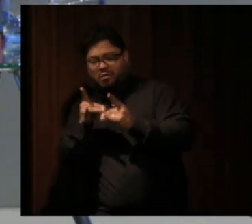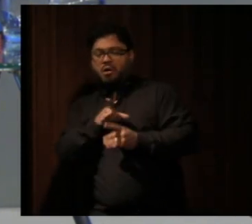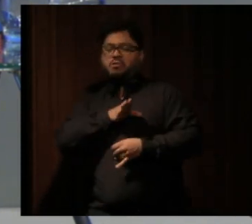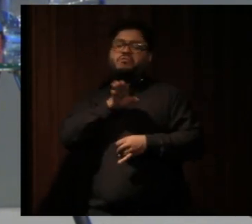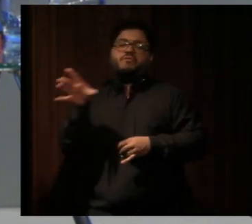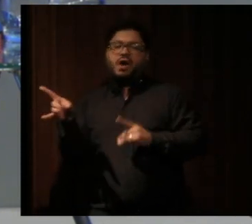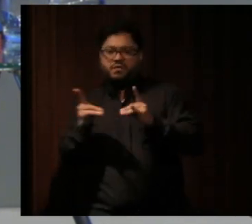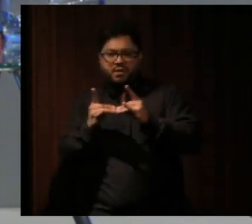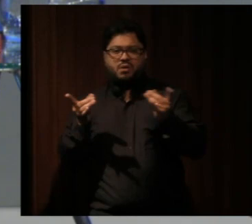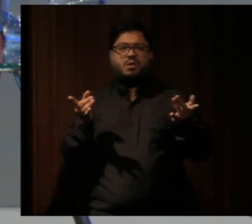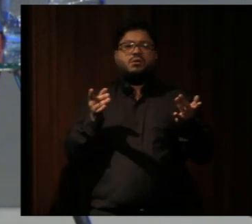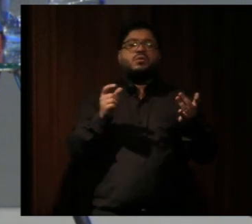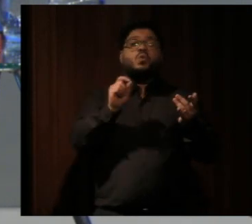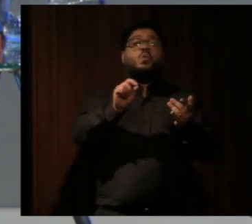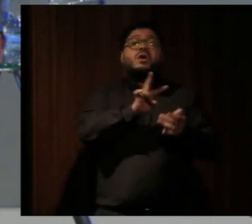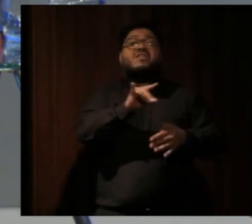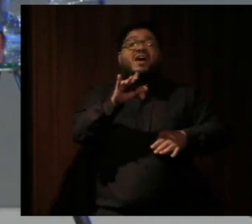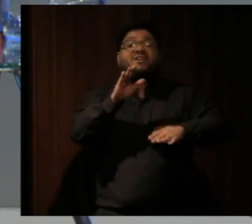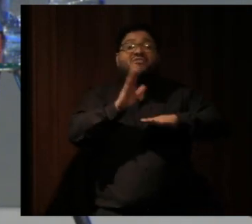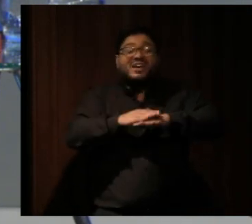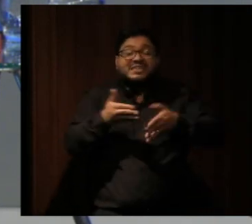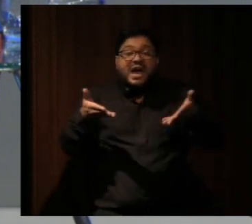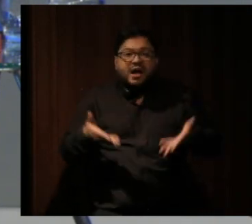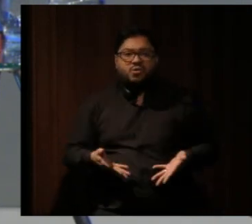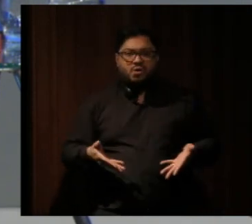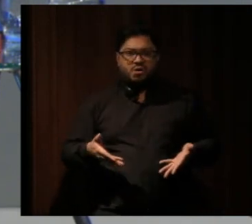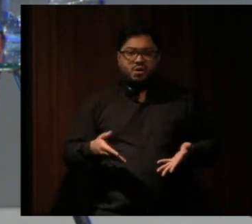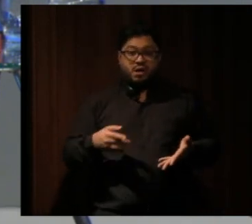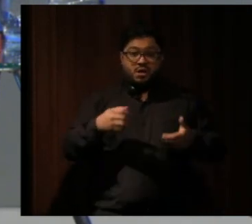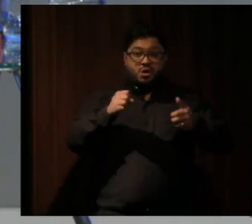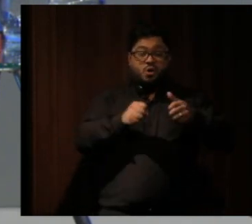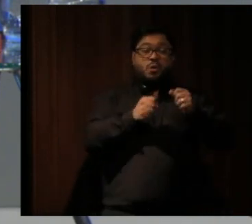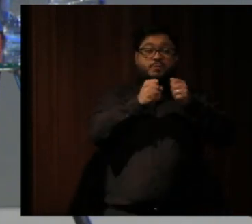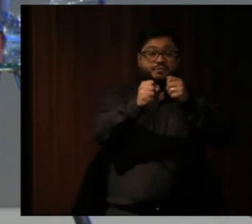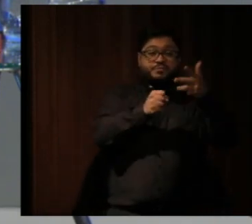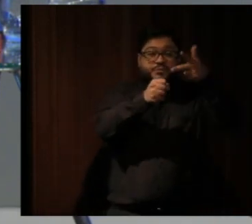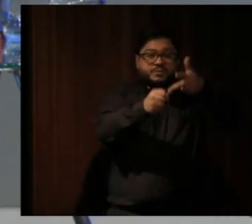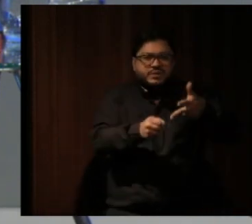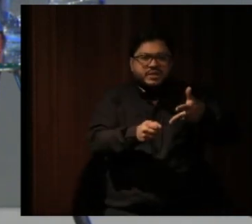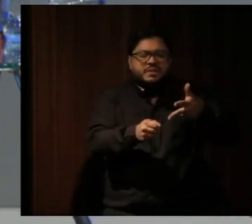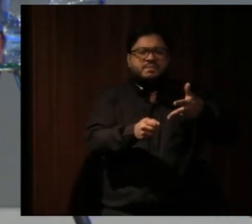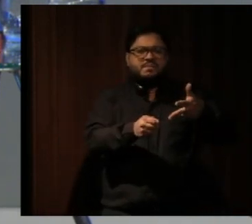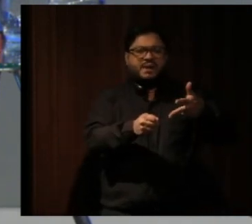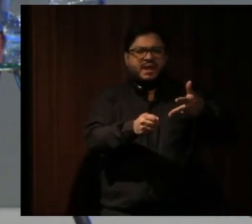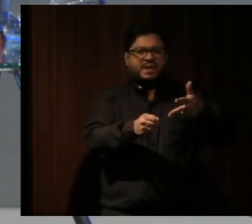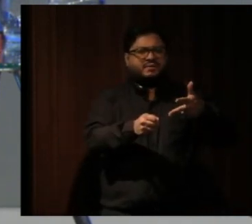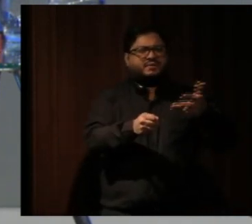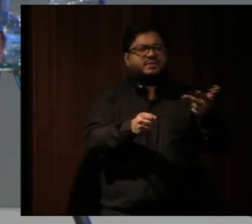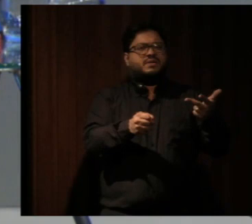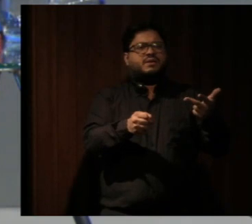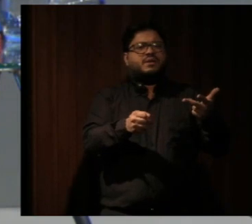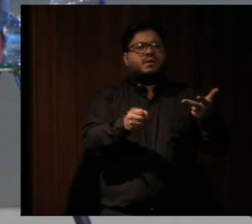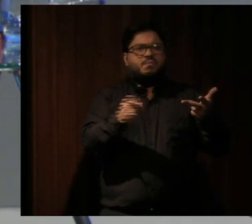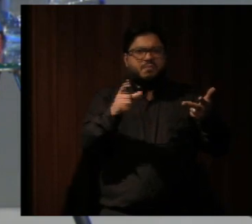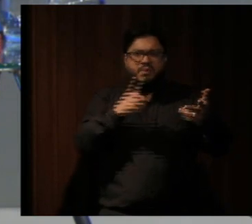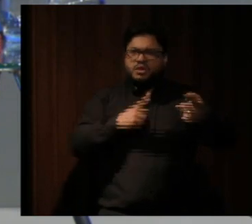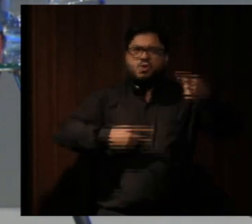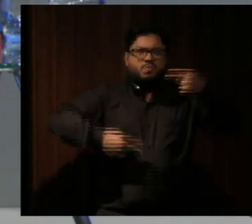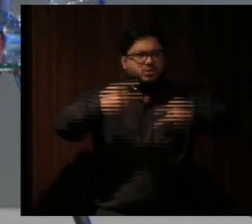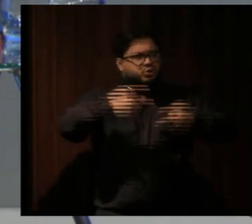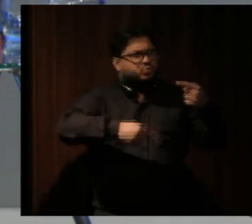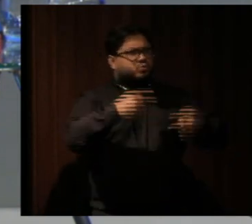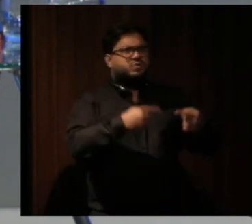eh o que faremos a partir de agora como imprensa para trazer uma discussão